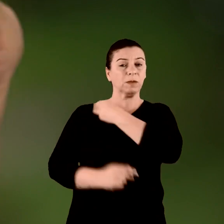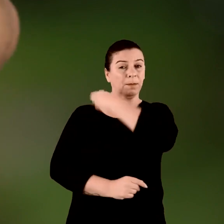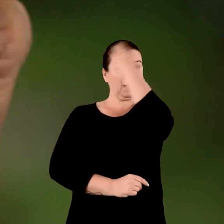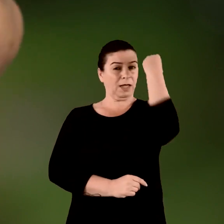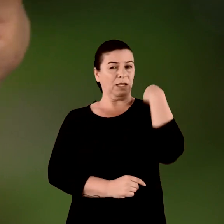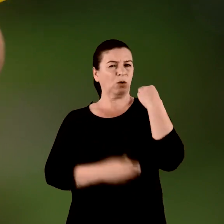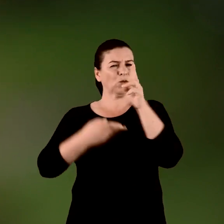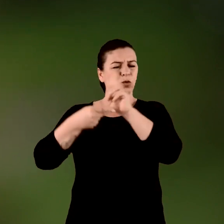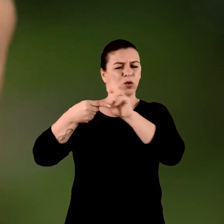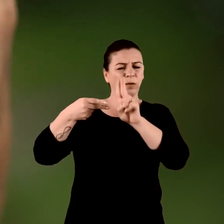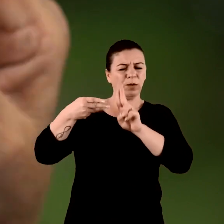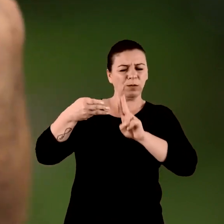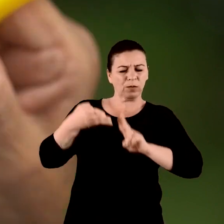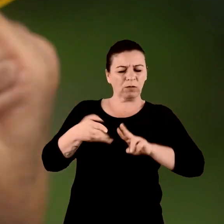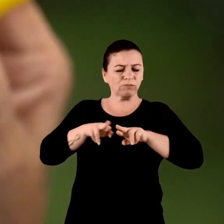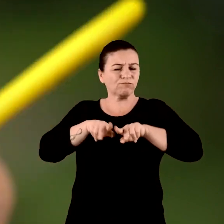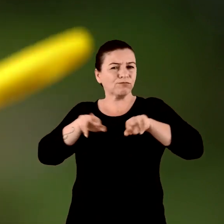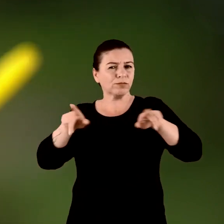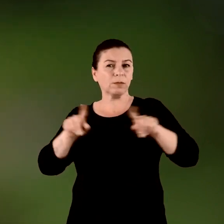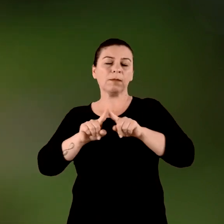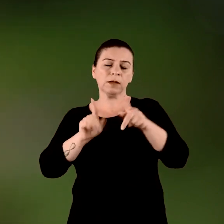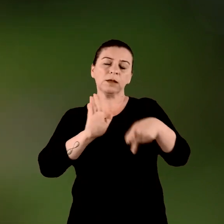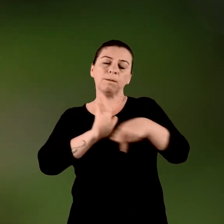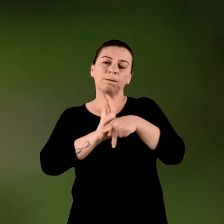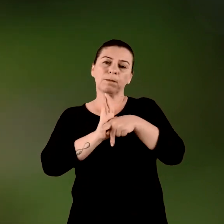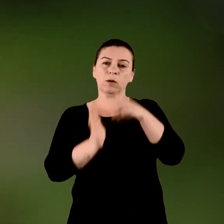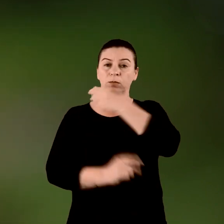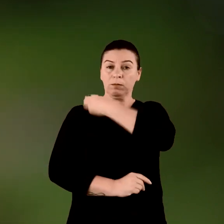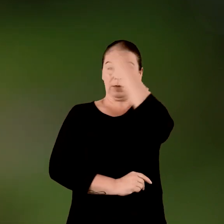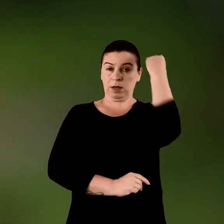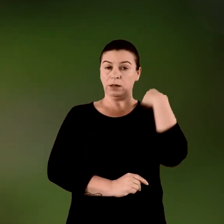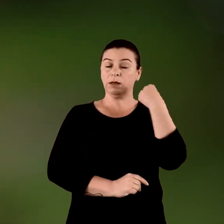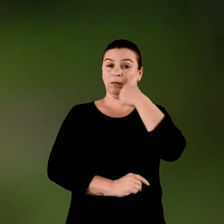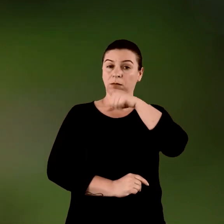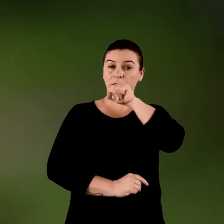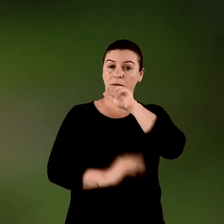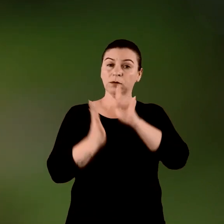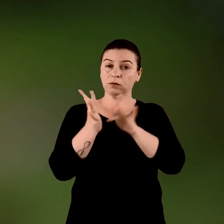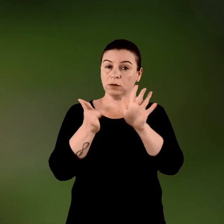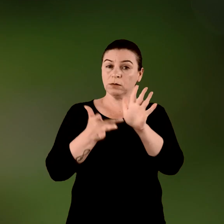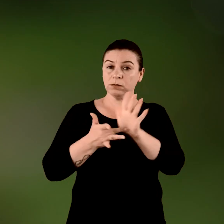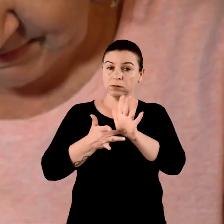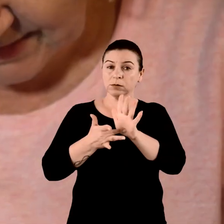com seus vários nomes diferentes, mas sendo a Virgem Maria a mãe do Cristo.